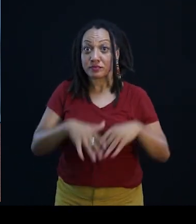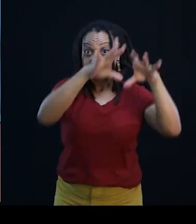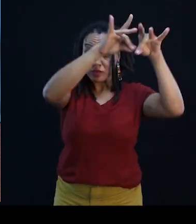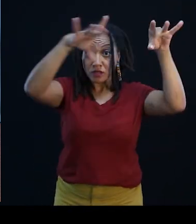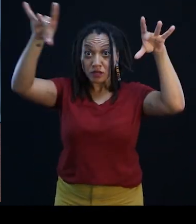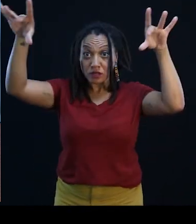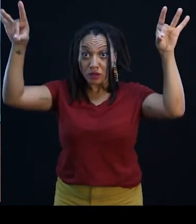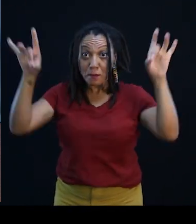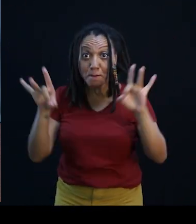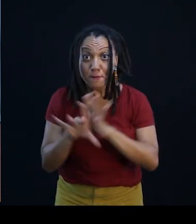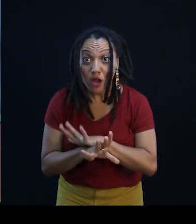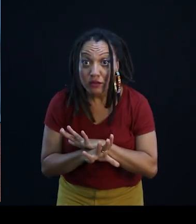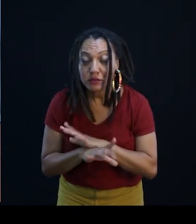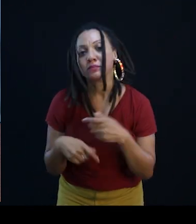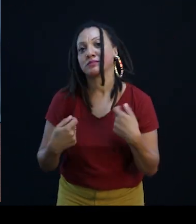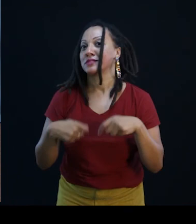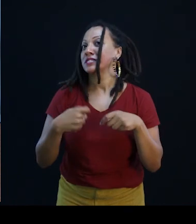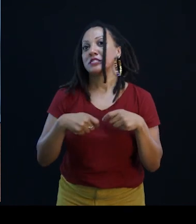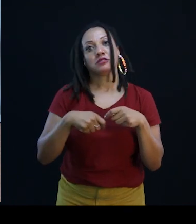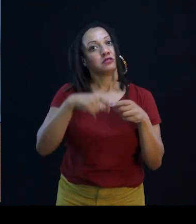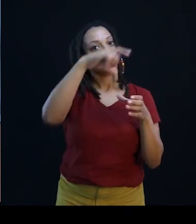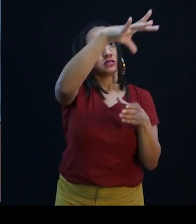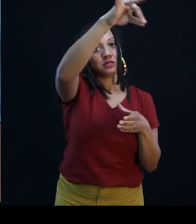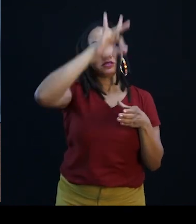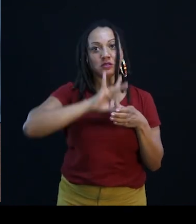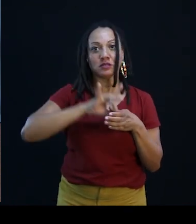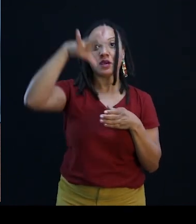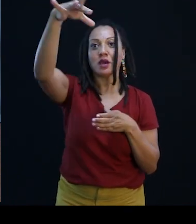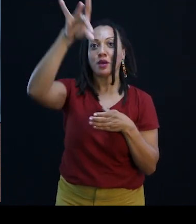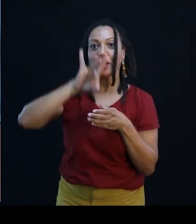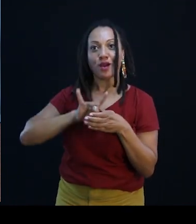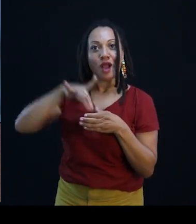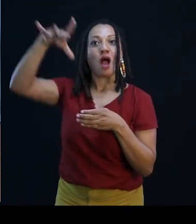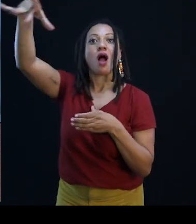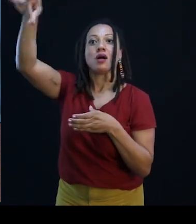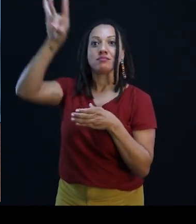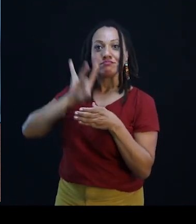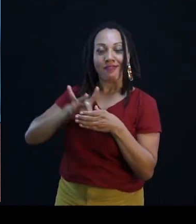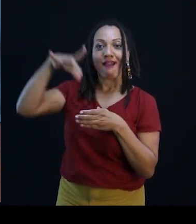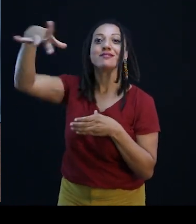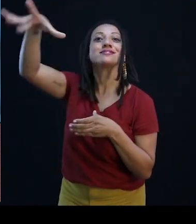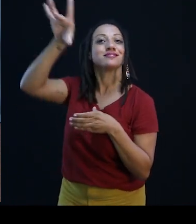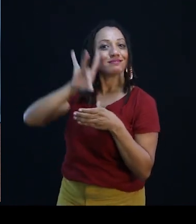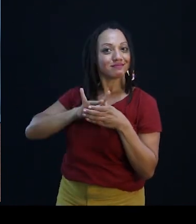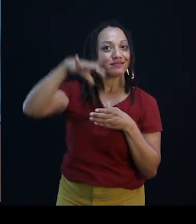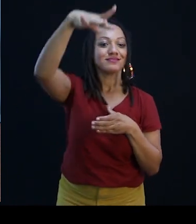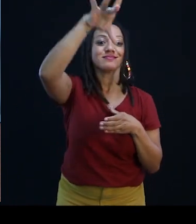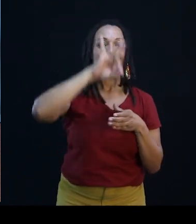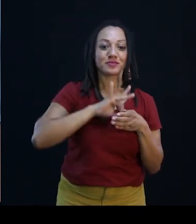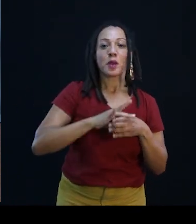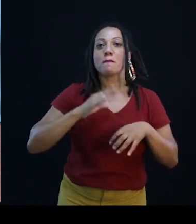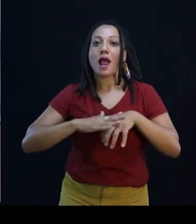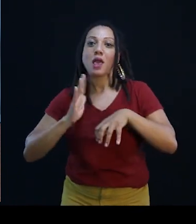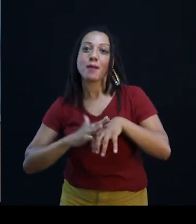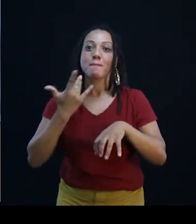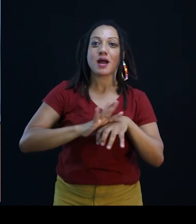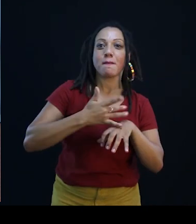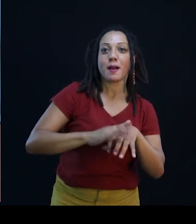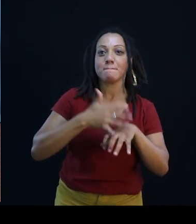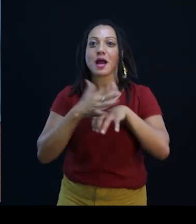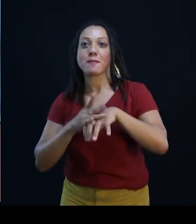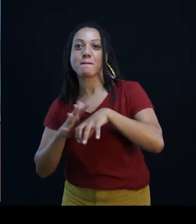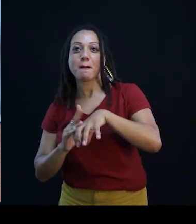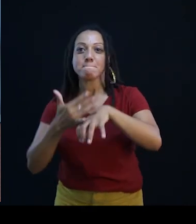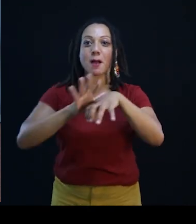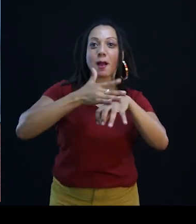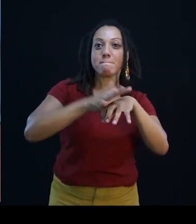estender, tem que tirar. Vai, ó, recolhe esse aqui. Recolhe, recolhe, lavadeira. Quanto